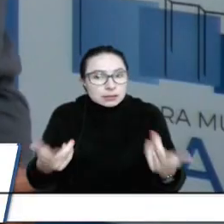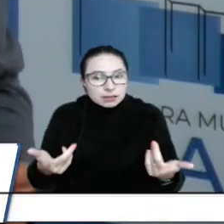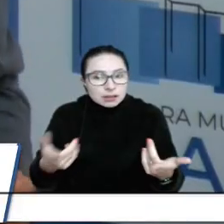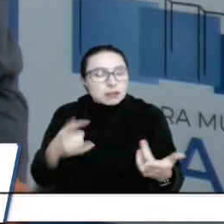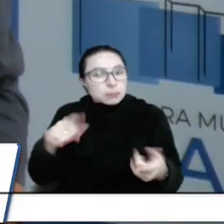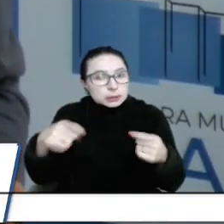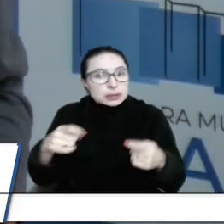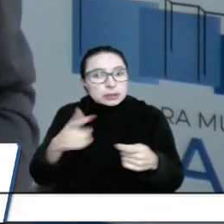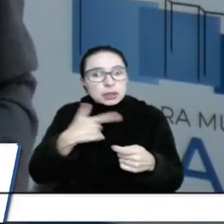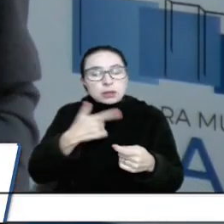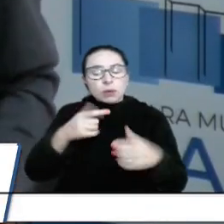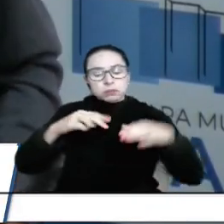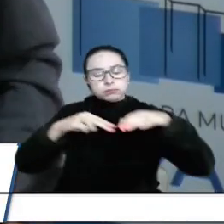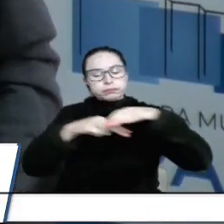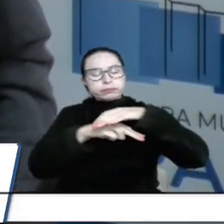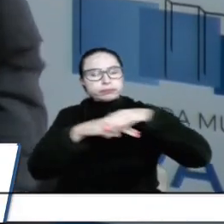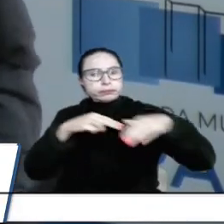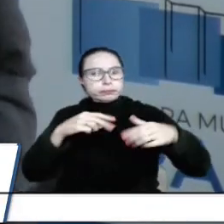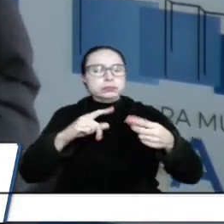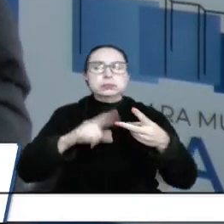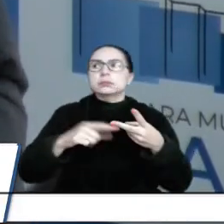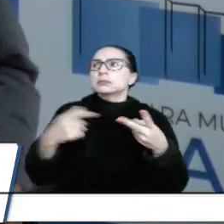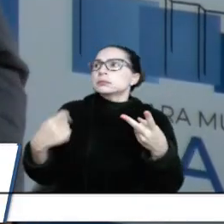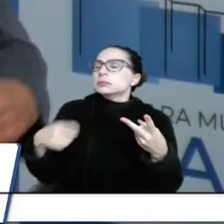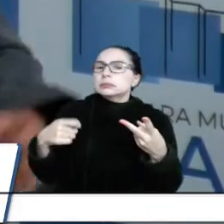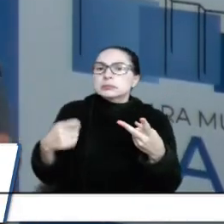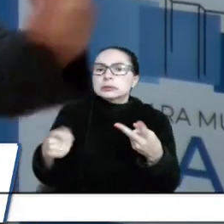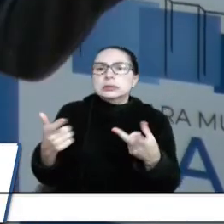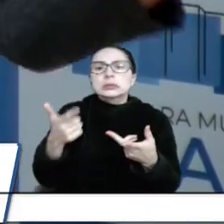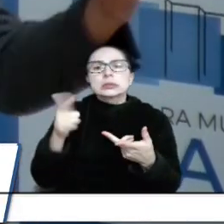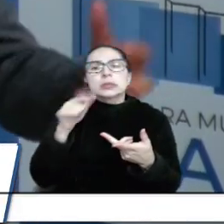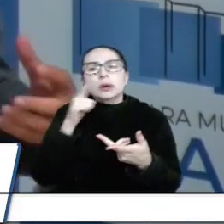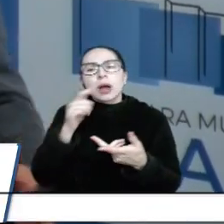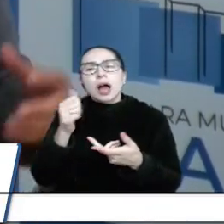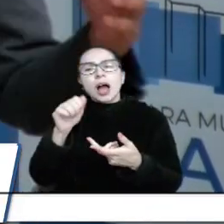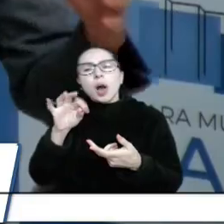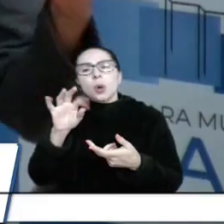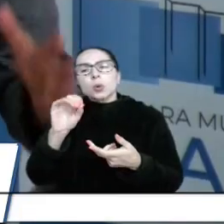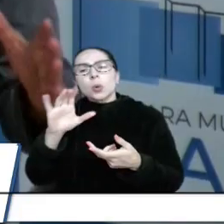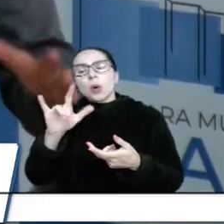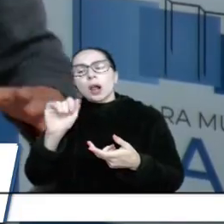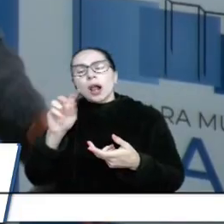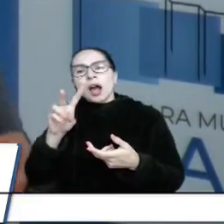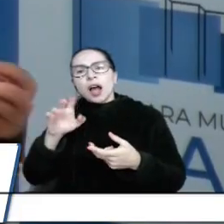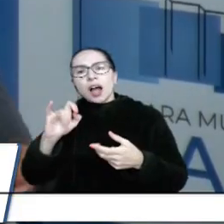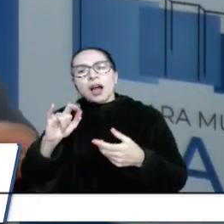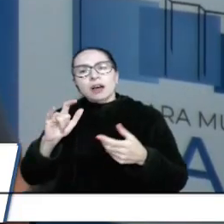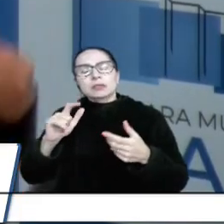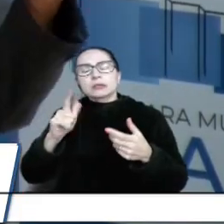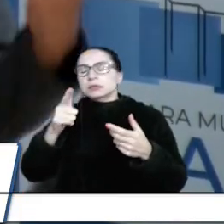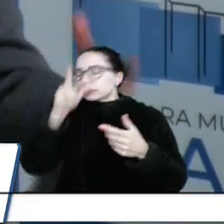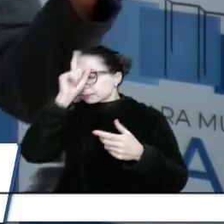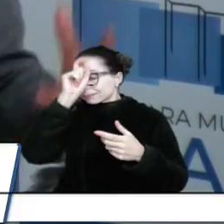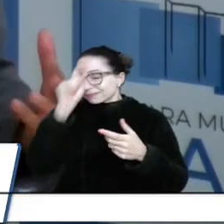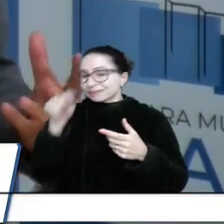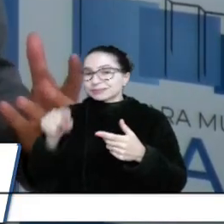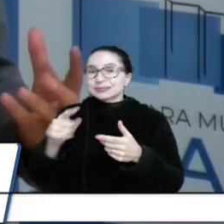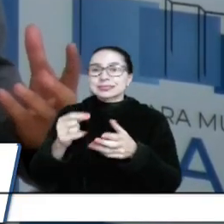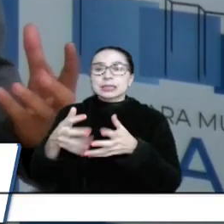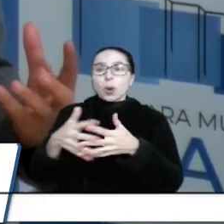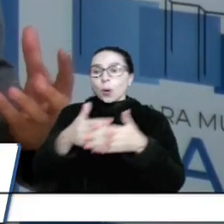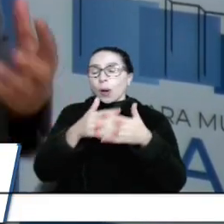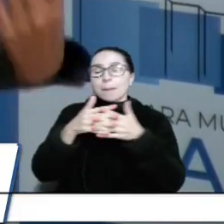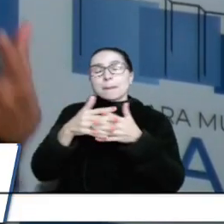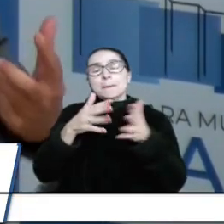uma tomografia, você precisa de autoclave, você tem um monte. A Santa Casa fez lá um caminhão de